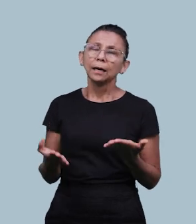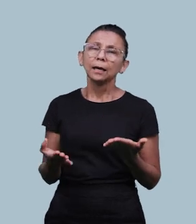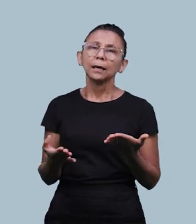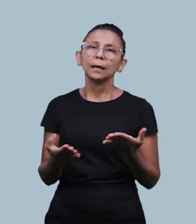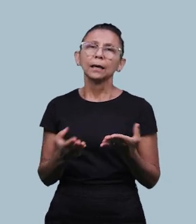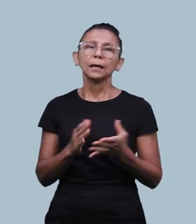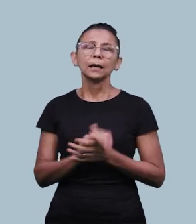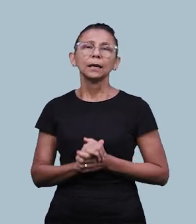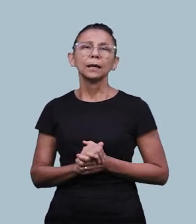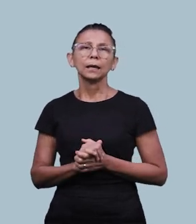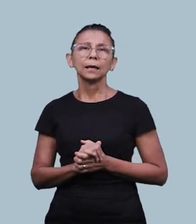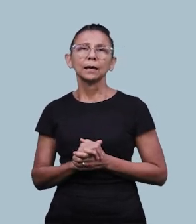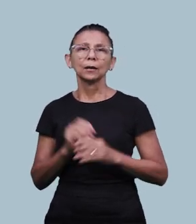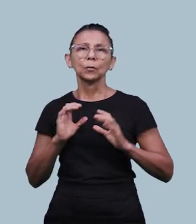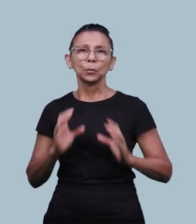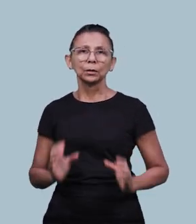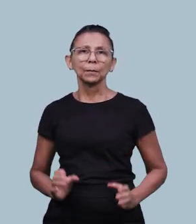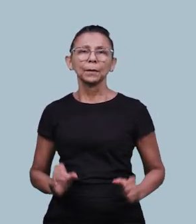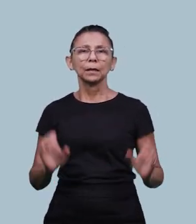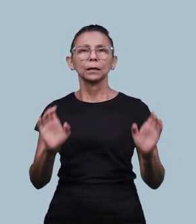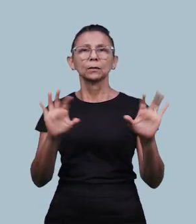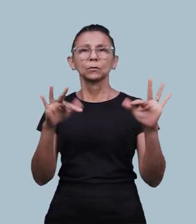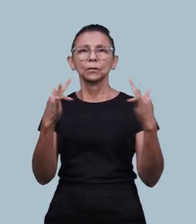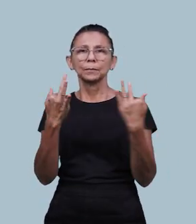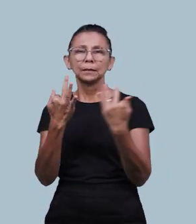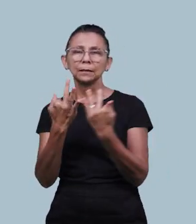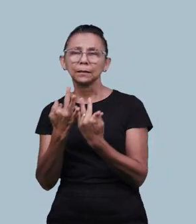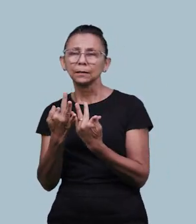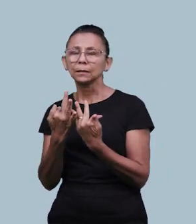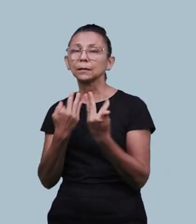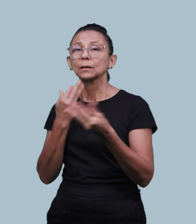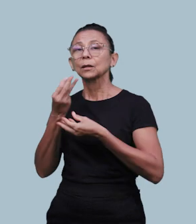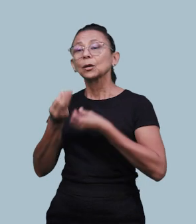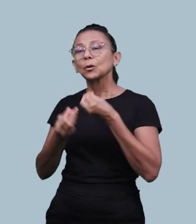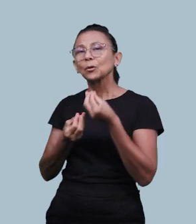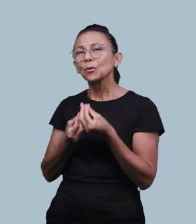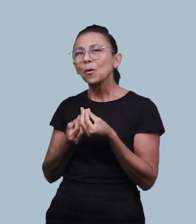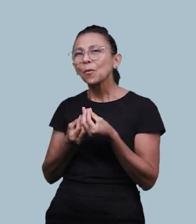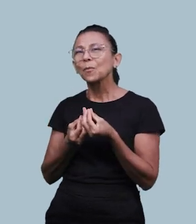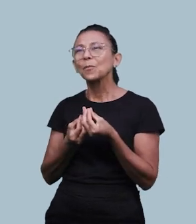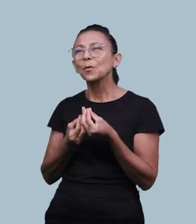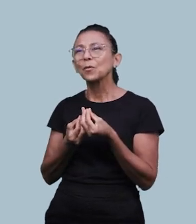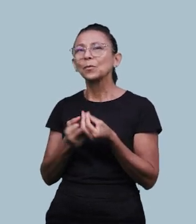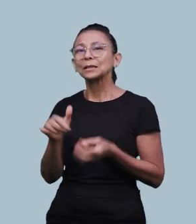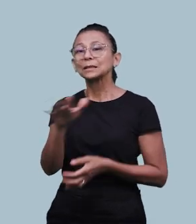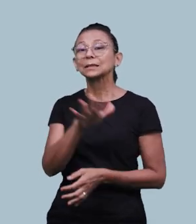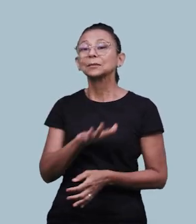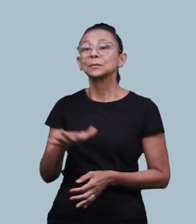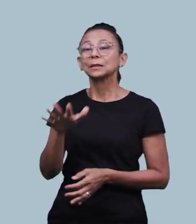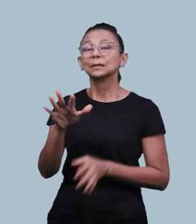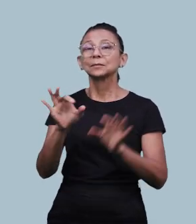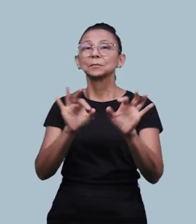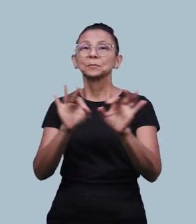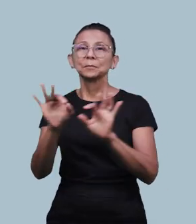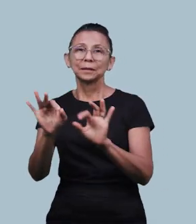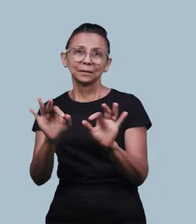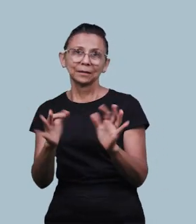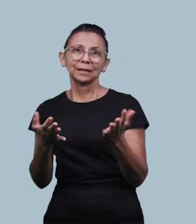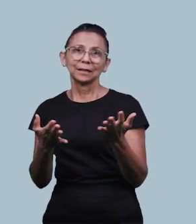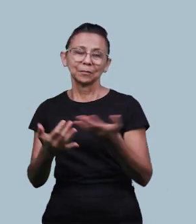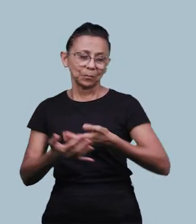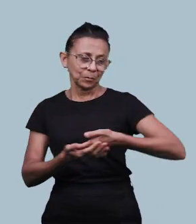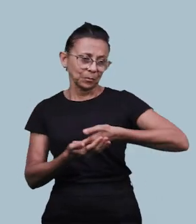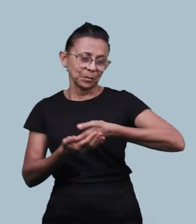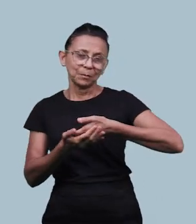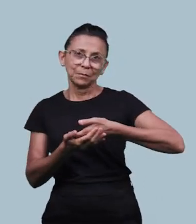de viver, da sua adaptação familiar, seus familiares, como é que você vai preparar este ambiente familiar